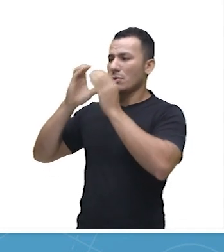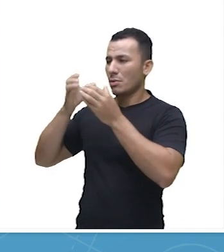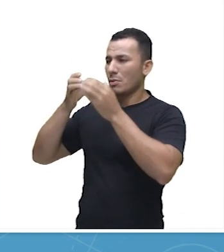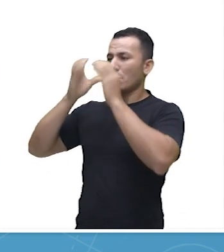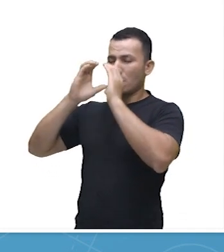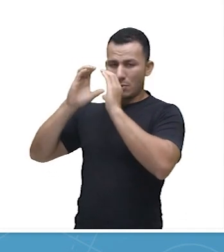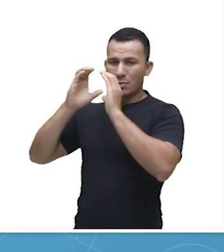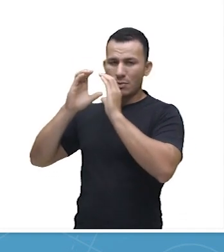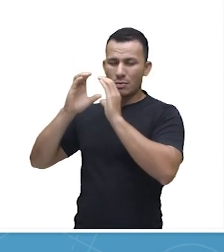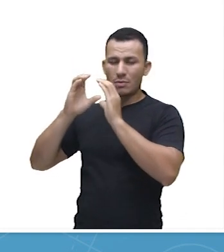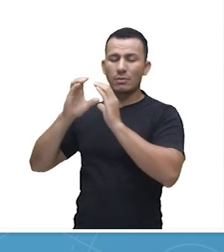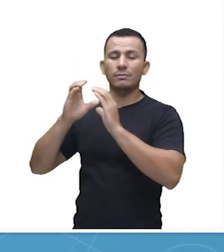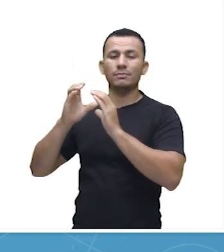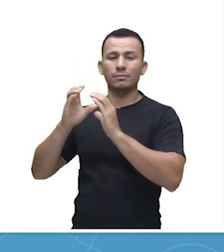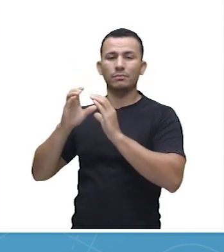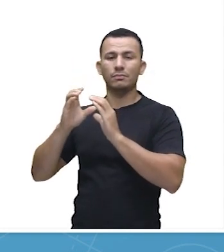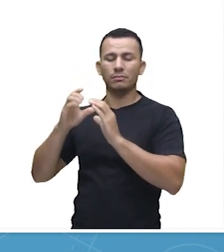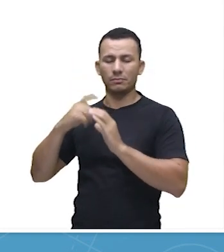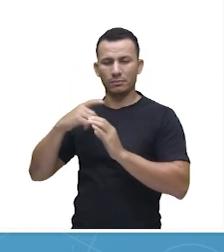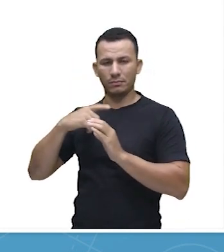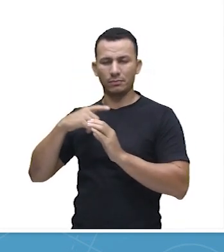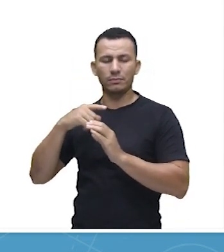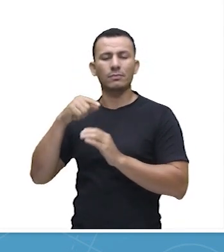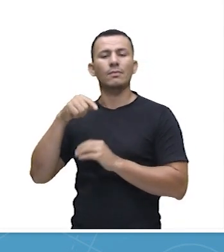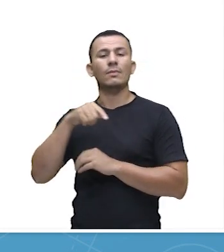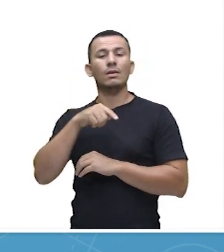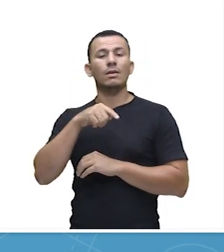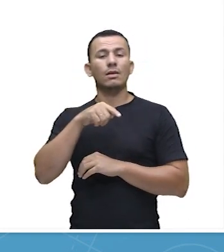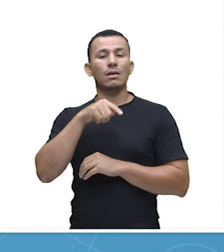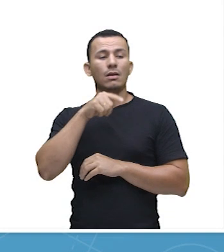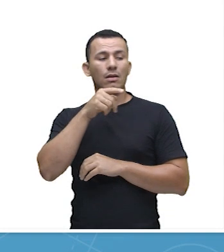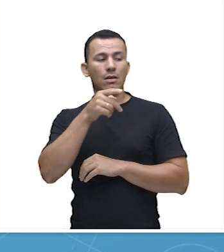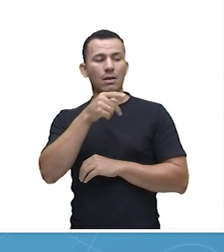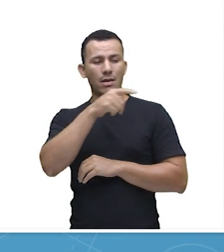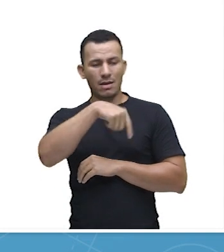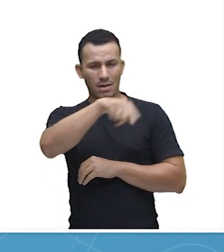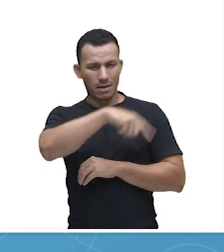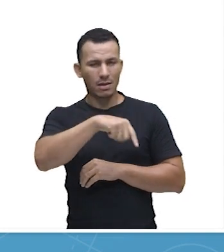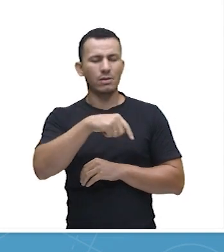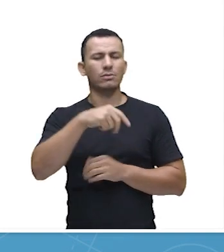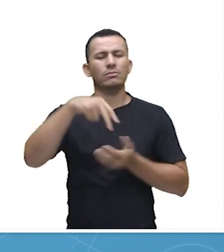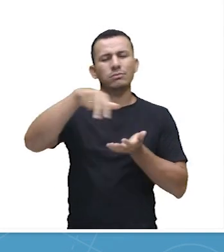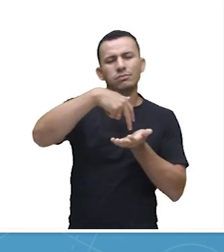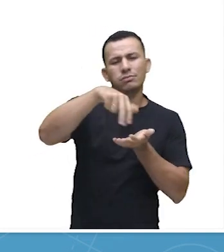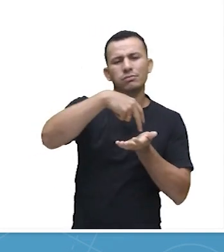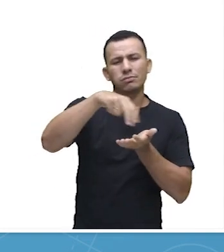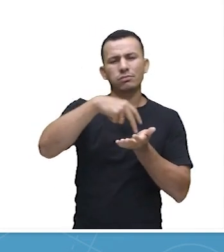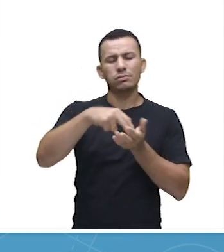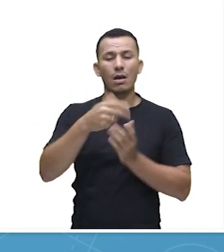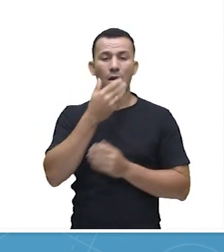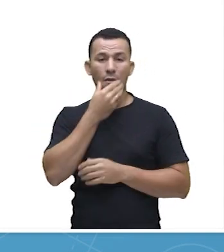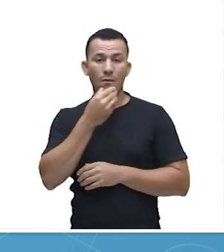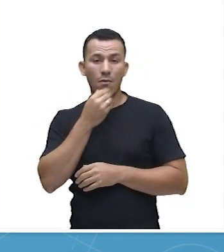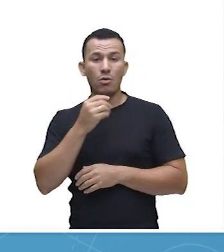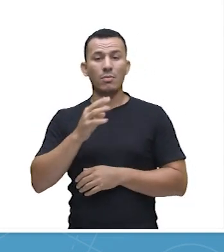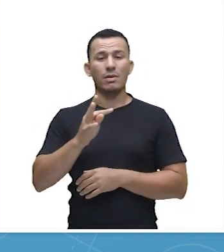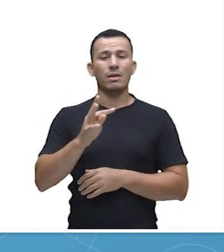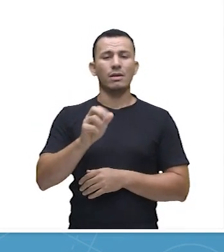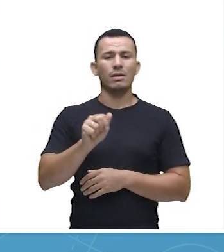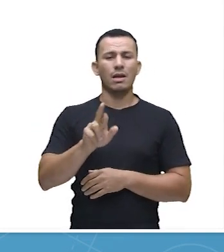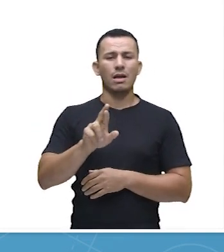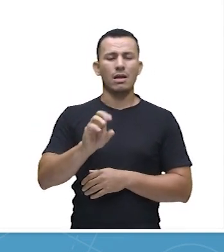milho fermentado, e os guerreiros dançavam, Tarobá aproveitou e fugiu com a